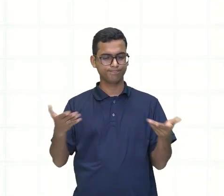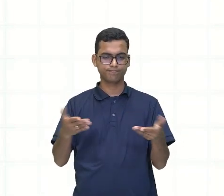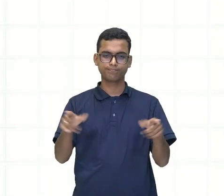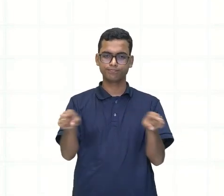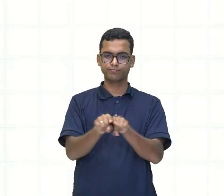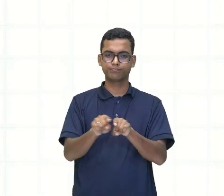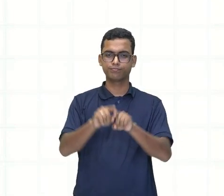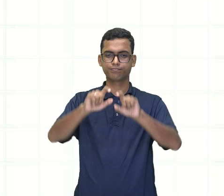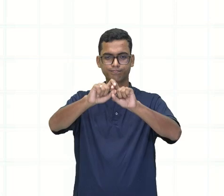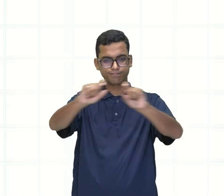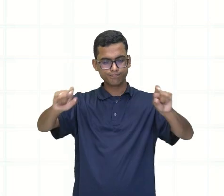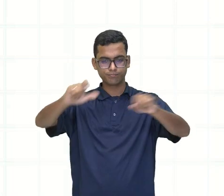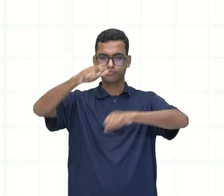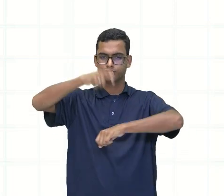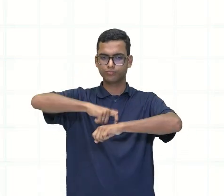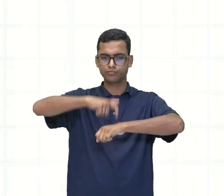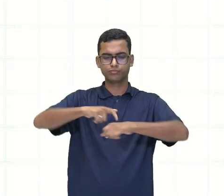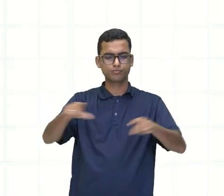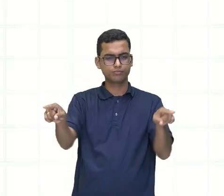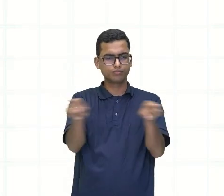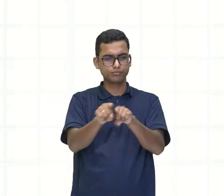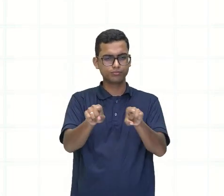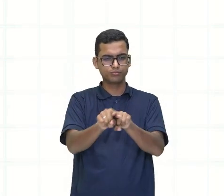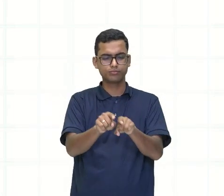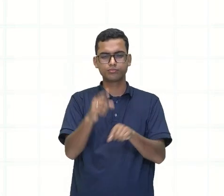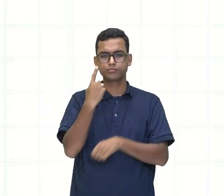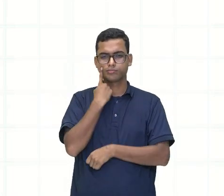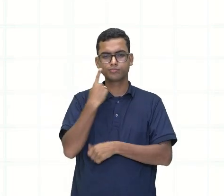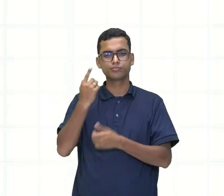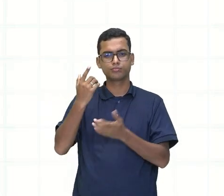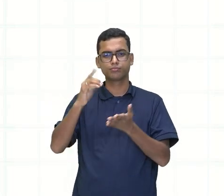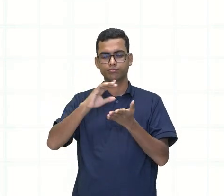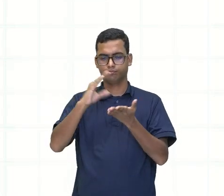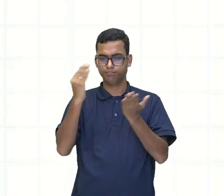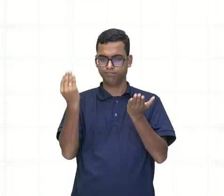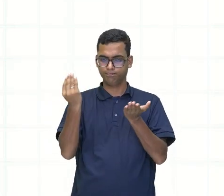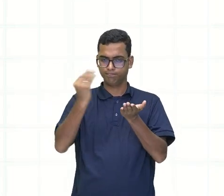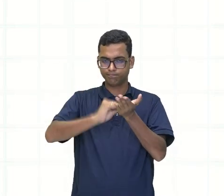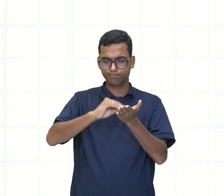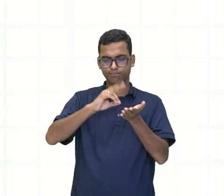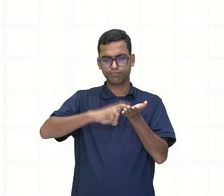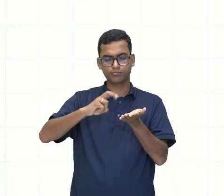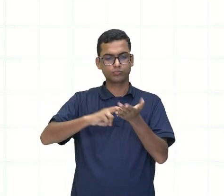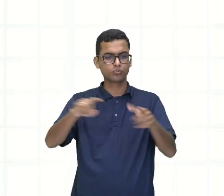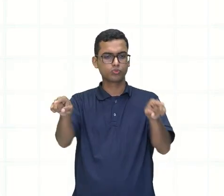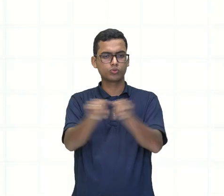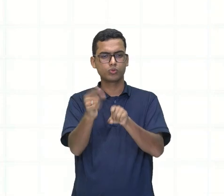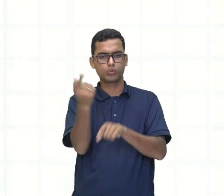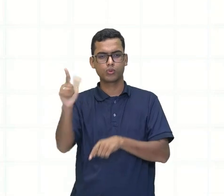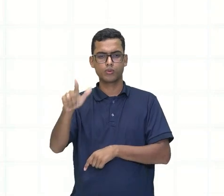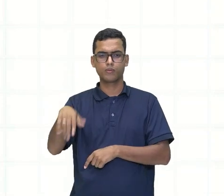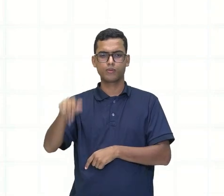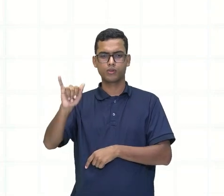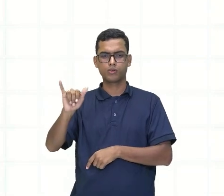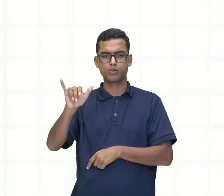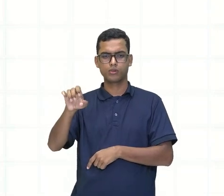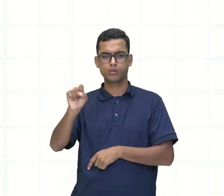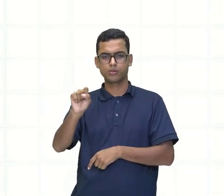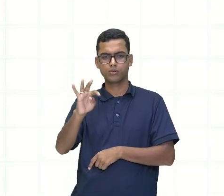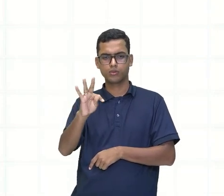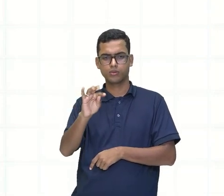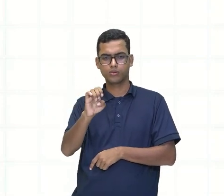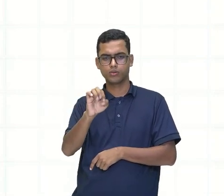uma expressão de tempo. A gente acrescentar no nosso vocabulário. Uma outra expressão é yesterday, que significa